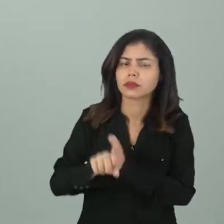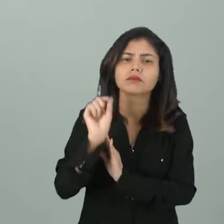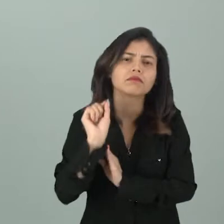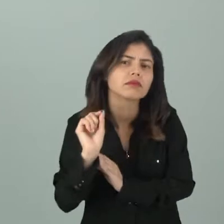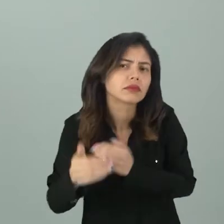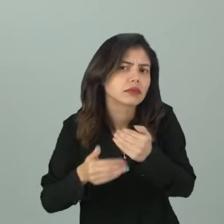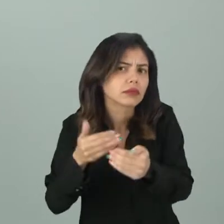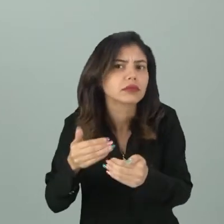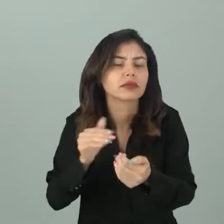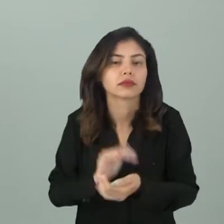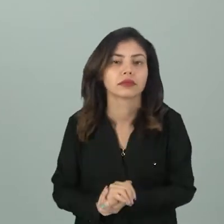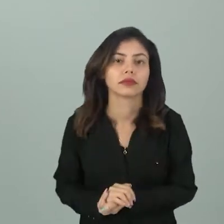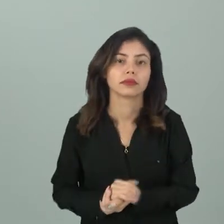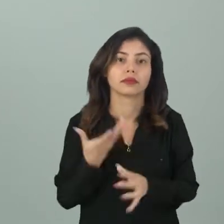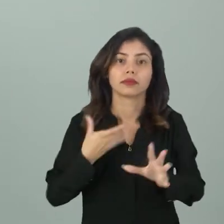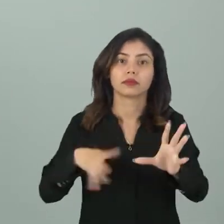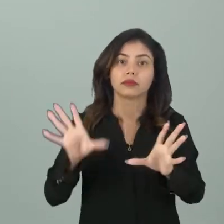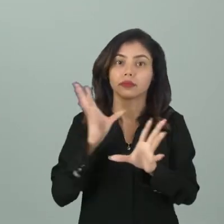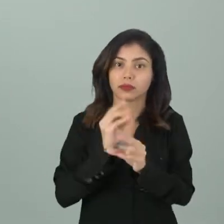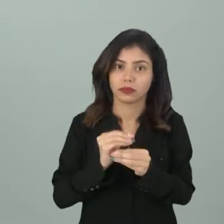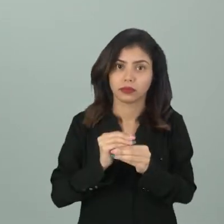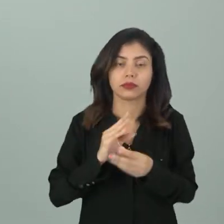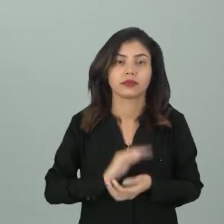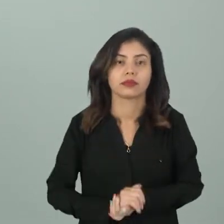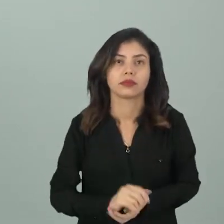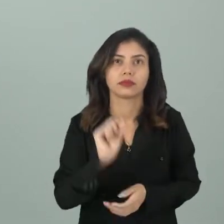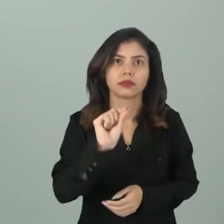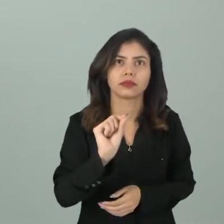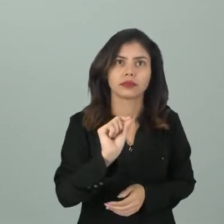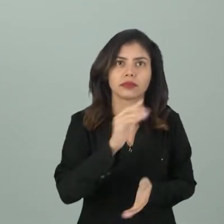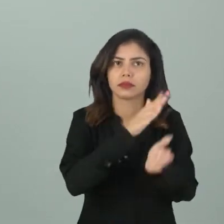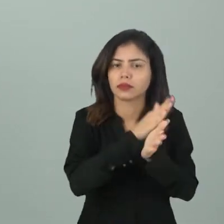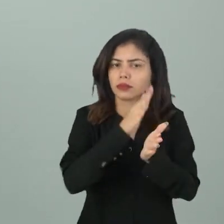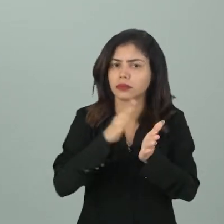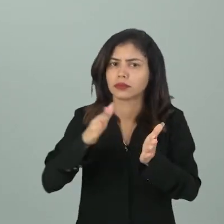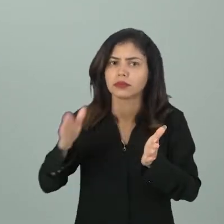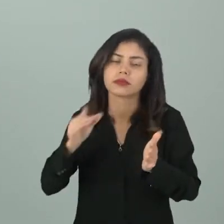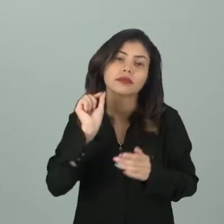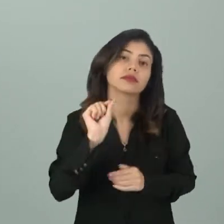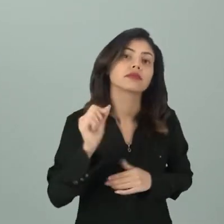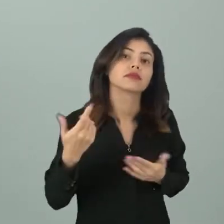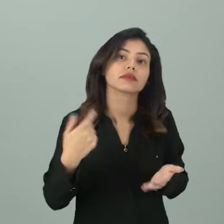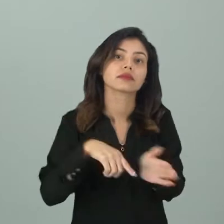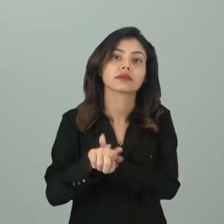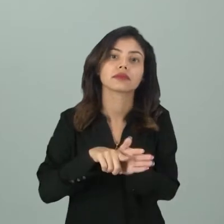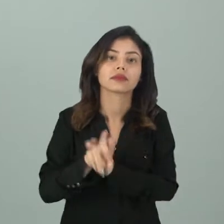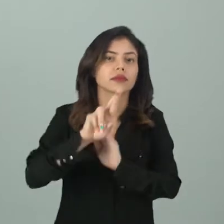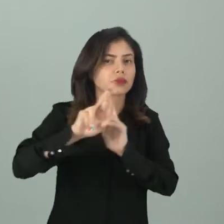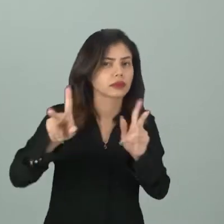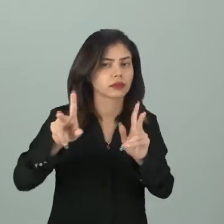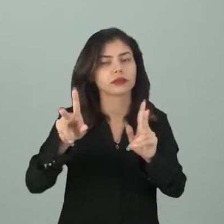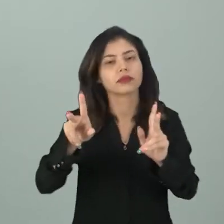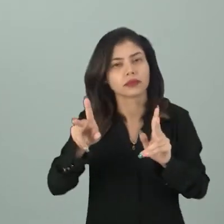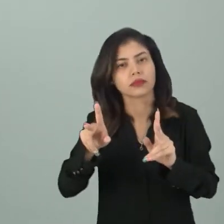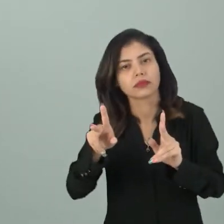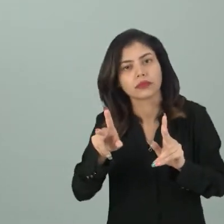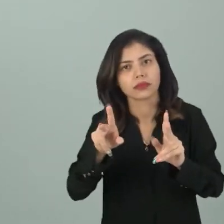pesquisa. Em resumo, a etapa de pesquisa ela é